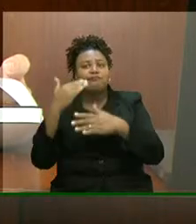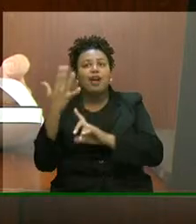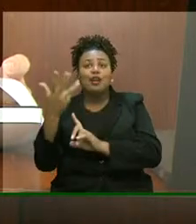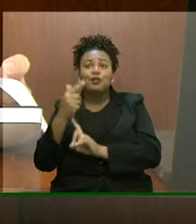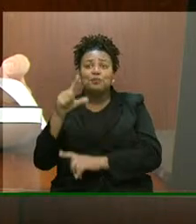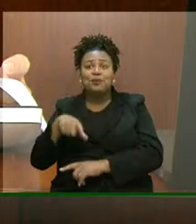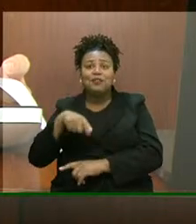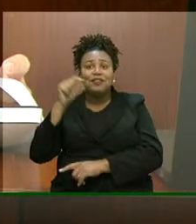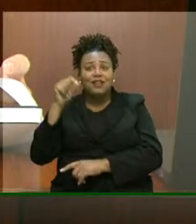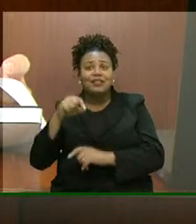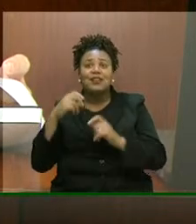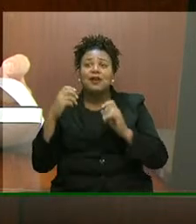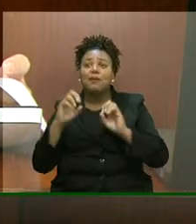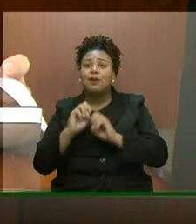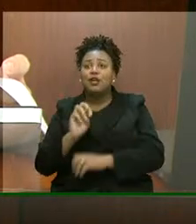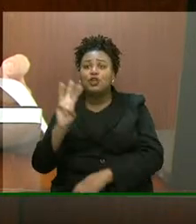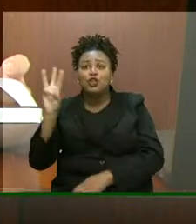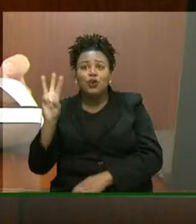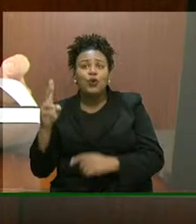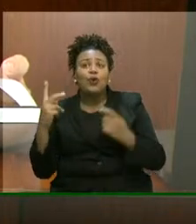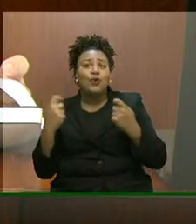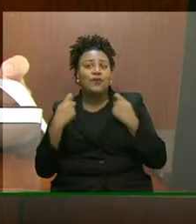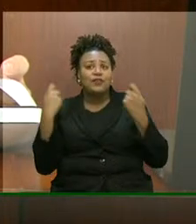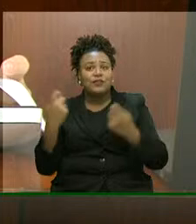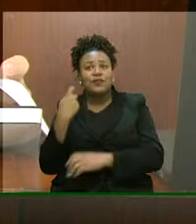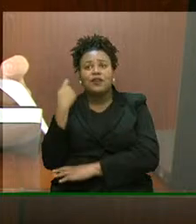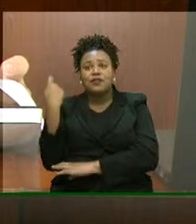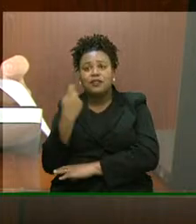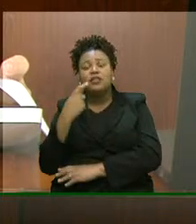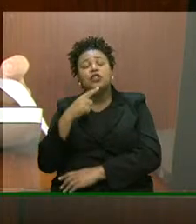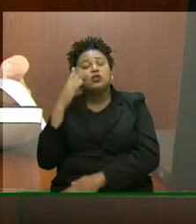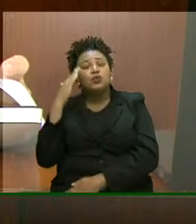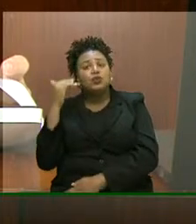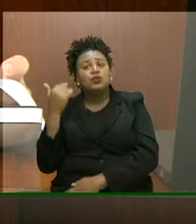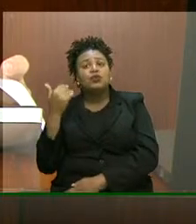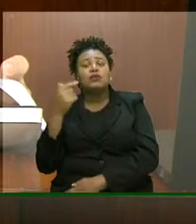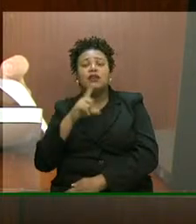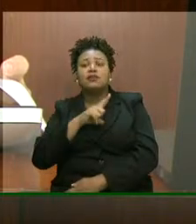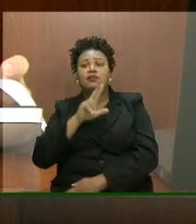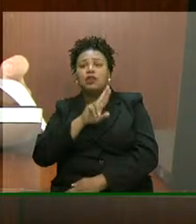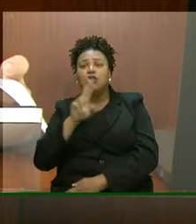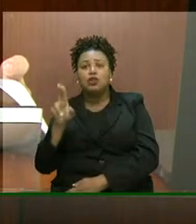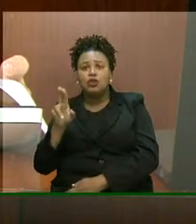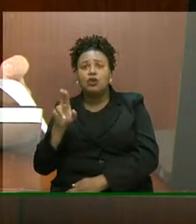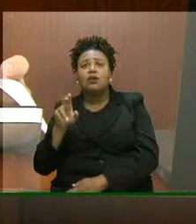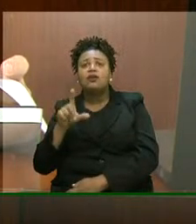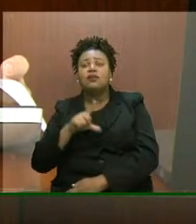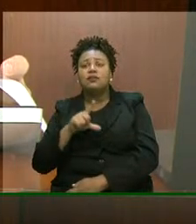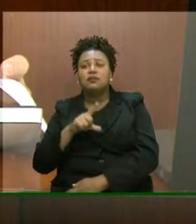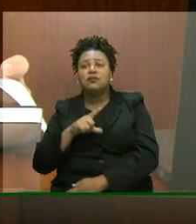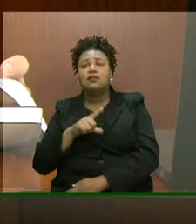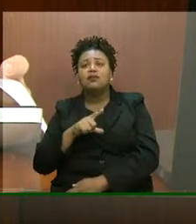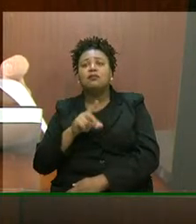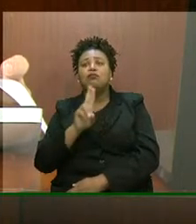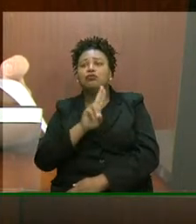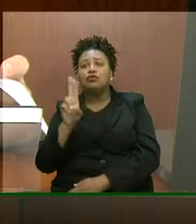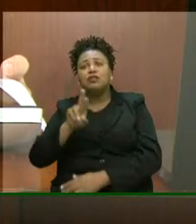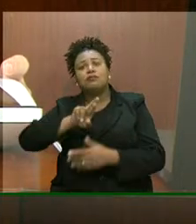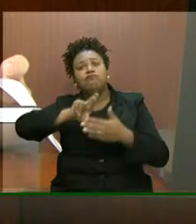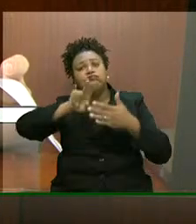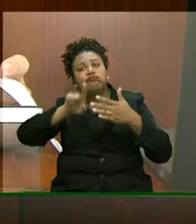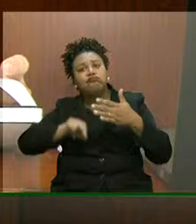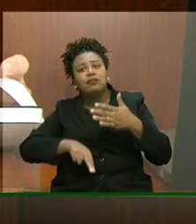artistas preferidos para espetáculos especiais dos festivais do Rio Grande do Sul. Entre seus maiores sucessos, além do já citado, destacam-se Tchê Louco, Quebrando Tudo, Canção do